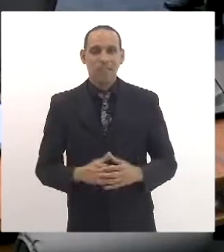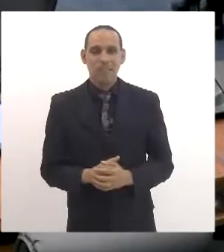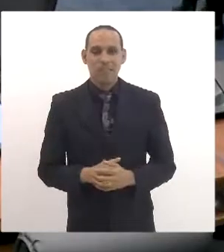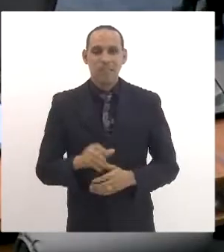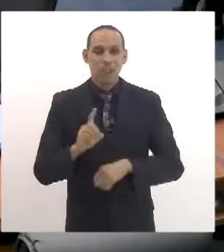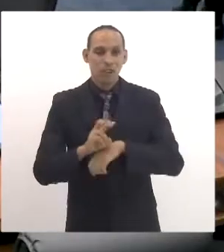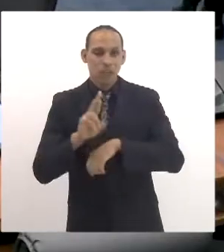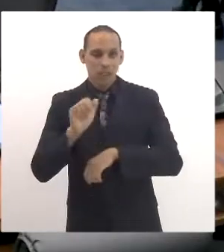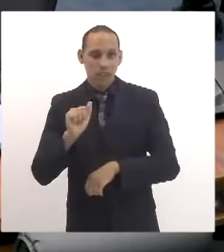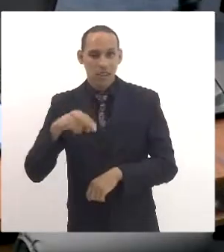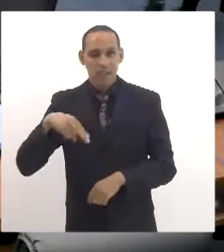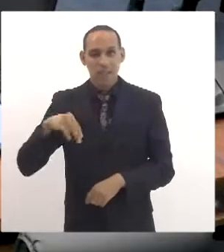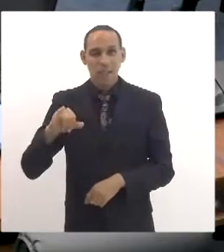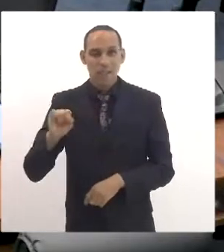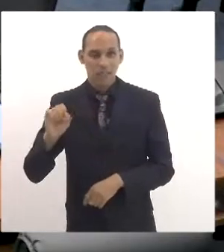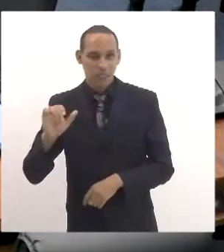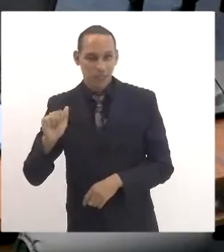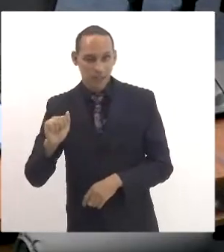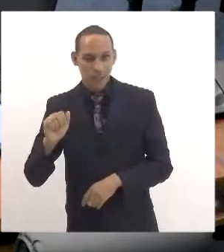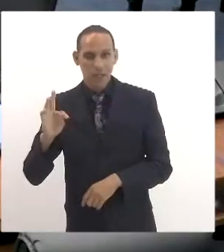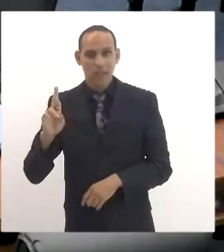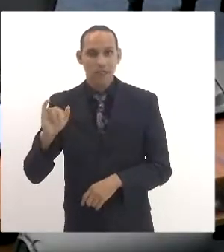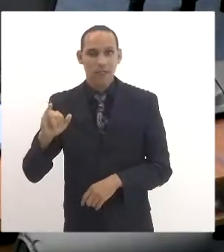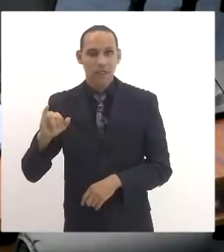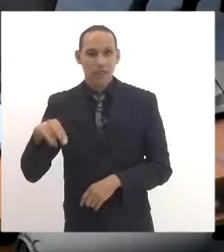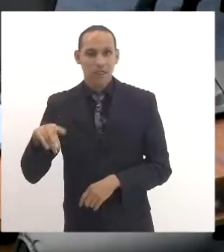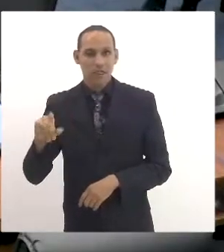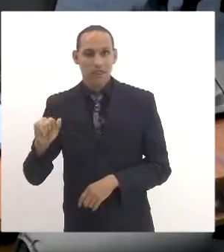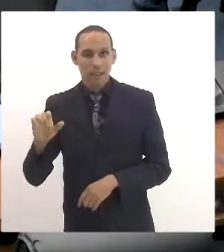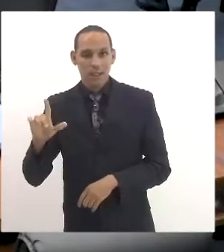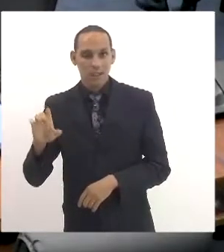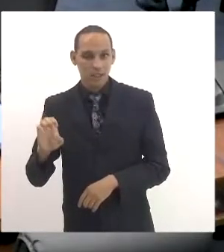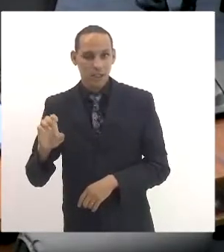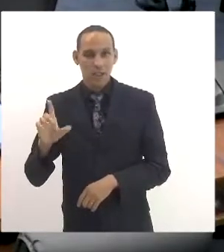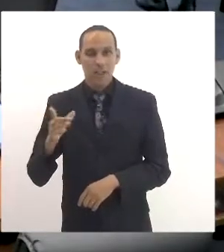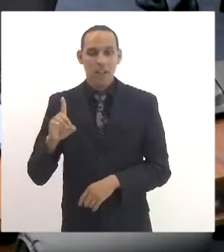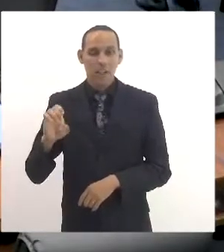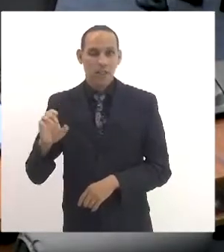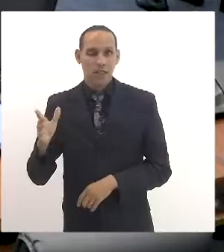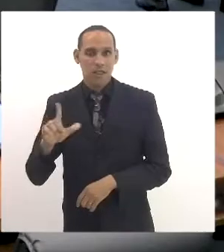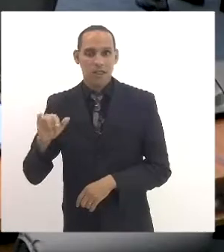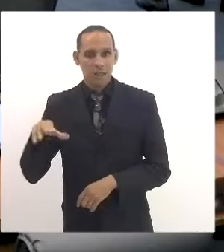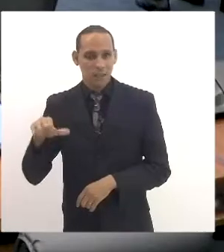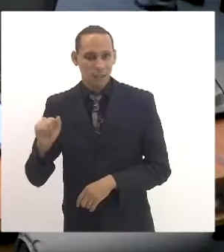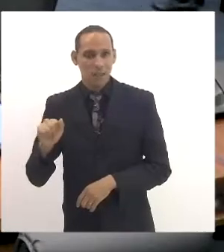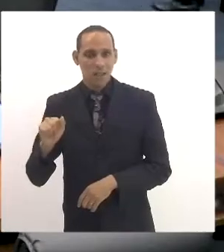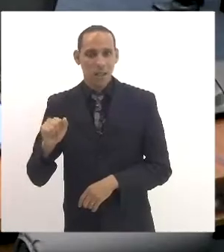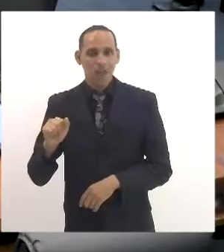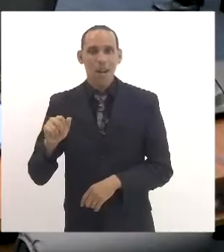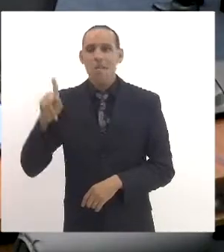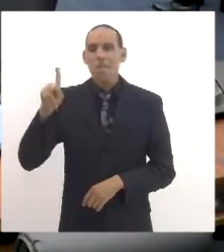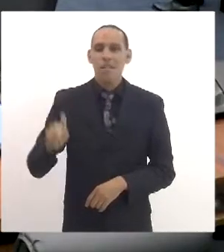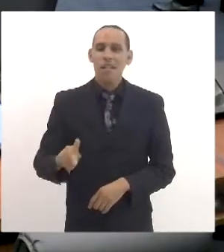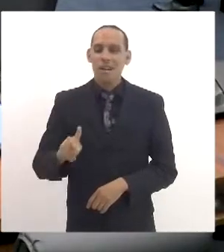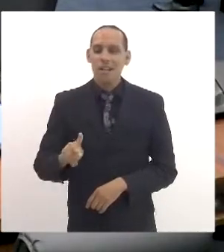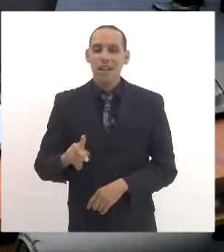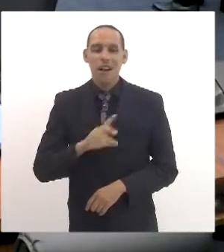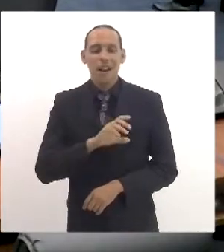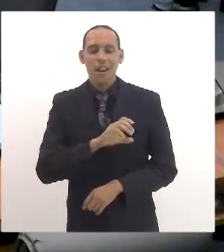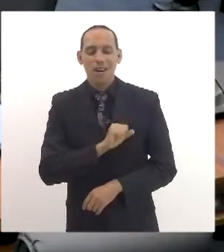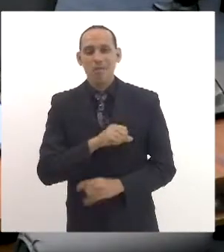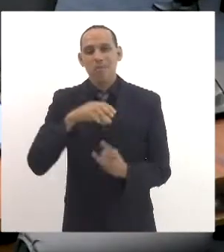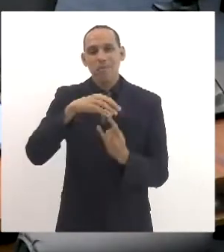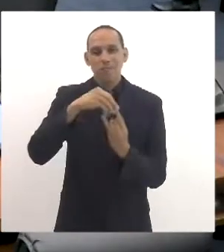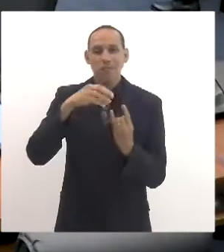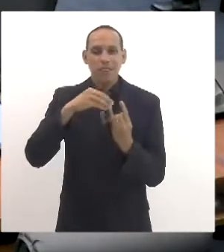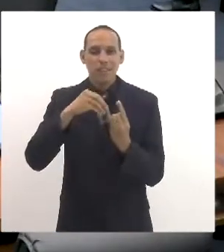Doutora Nízia Trindade de Lima, presidente da nossa queridíssima Fiocruz.